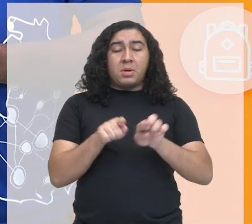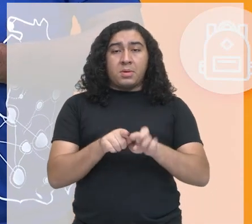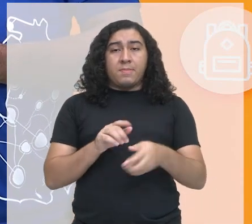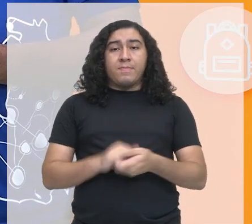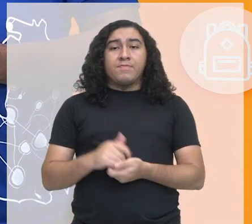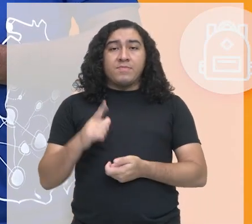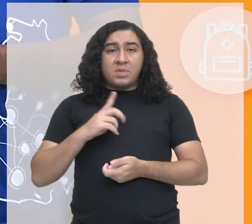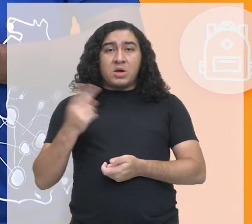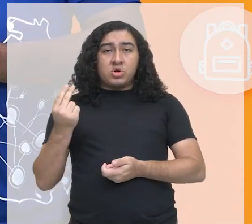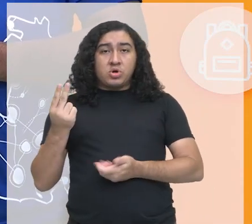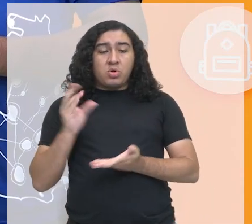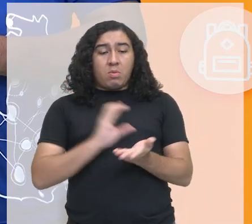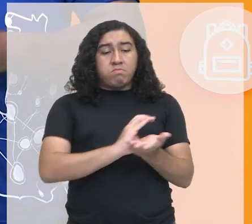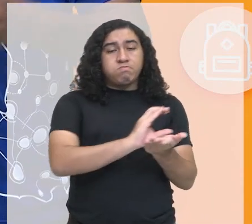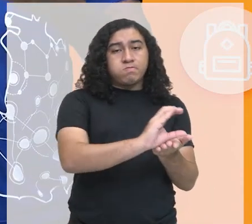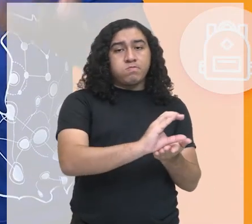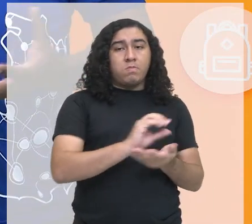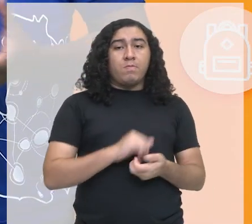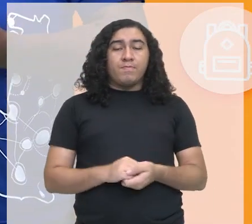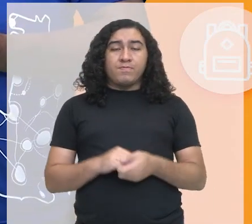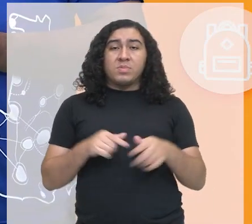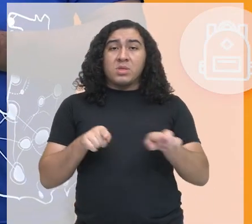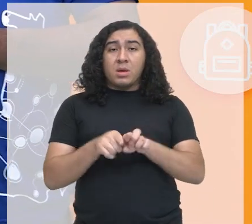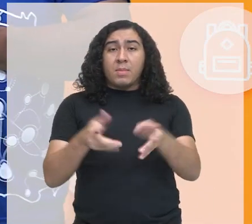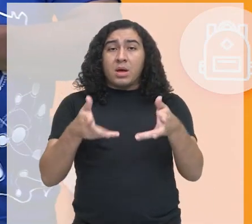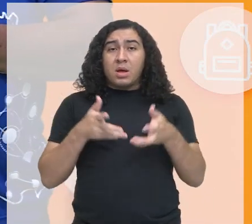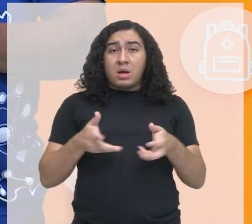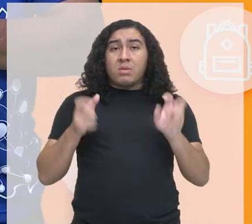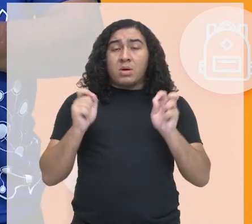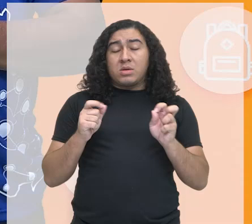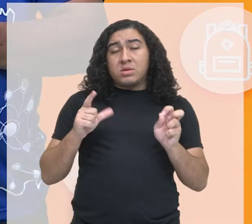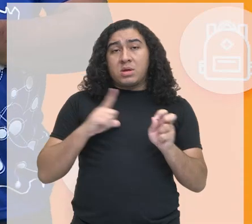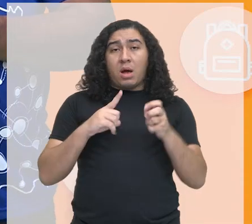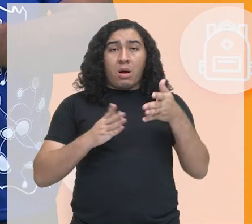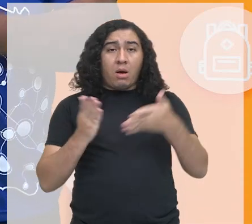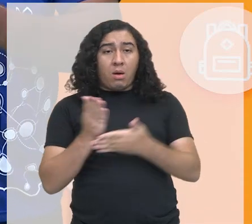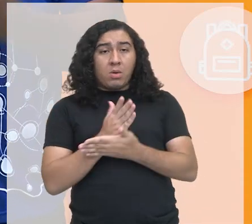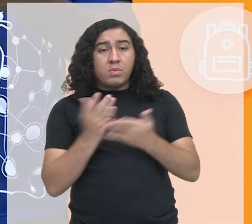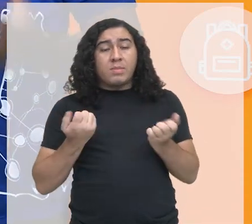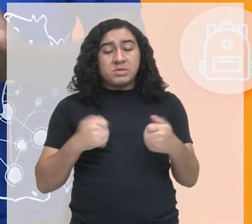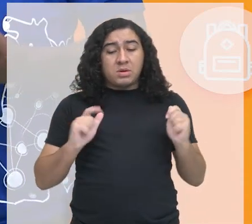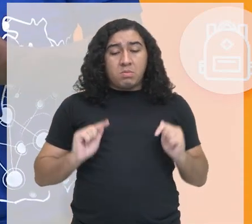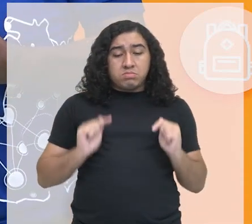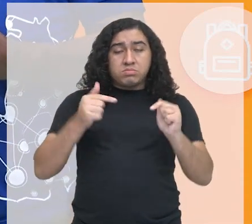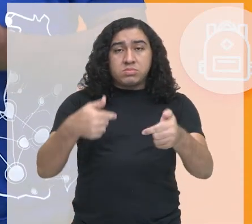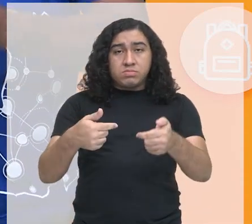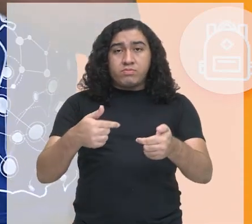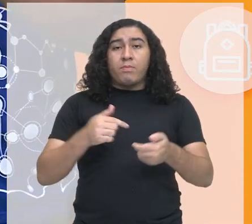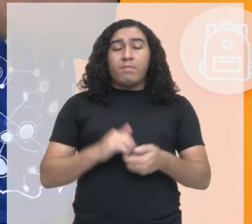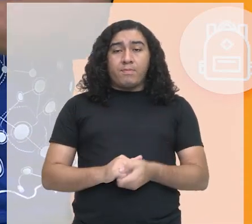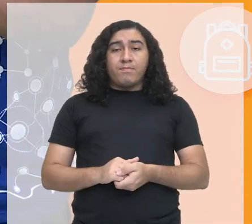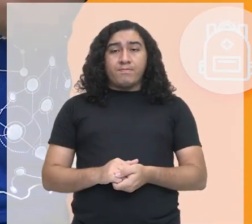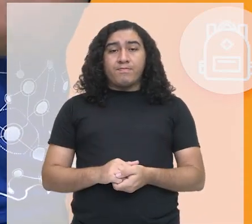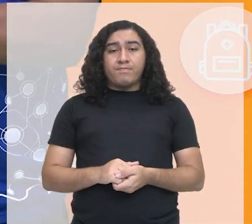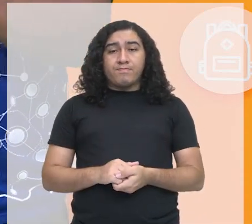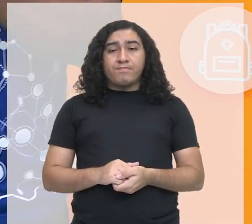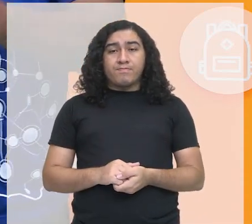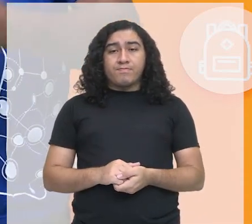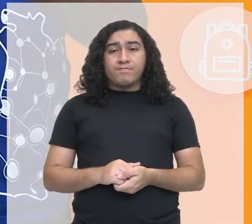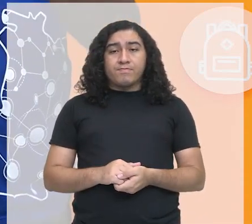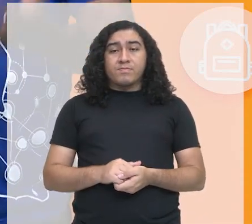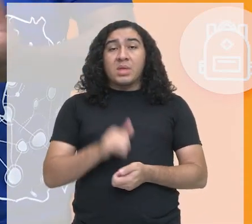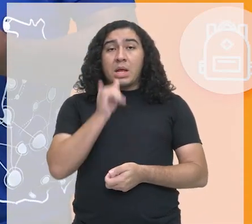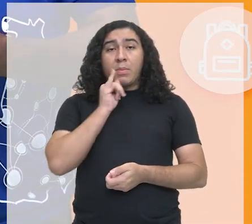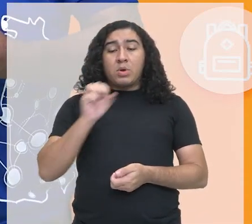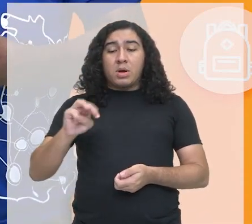recebem recursos, né? E lutar por uma causa. Normalmente os movimentos sociais, eles lutam por uma causa. Movimentos sem terra, lutam